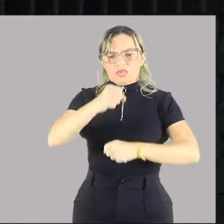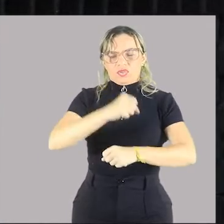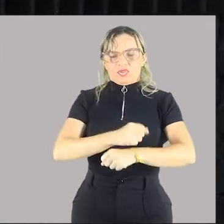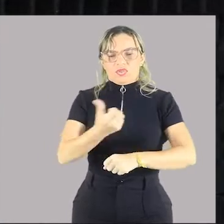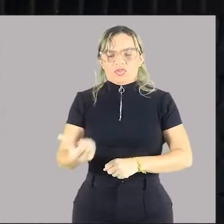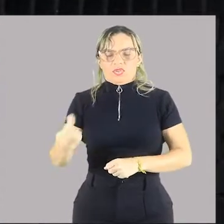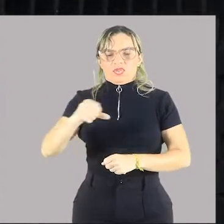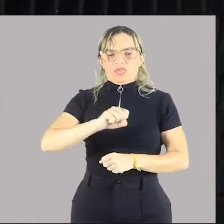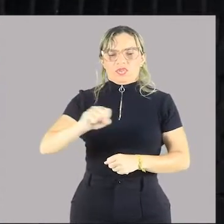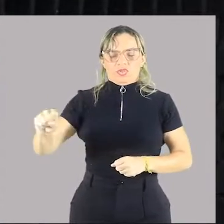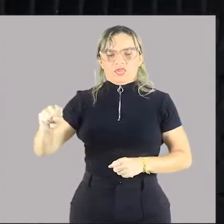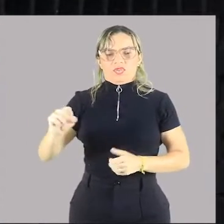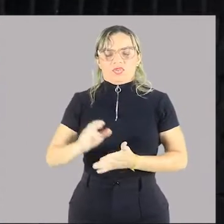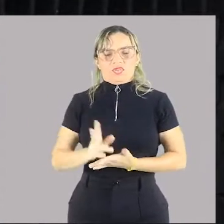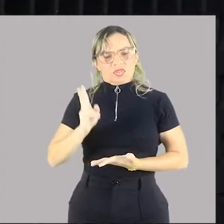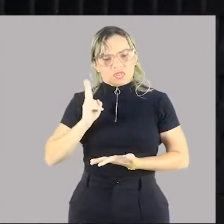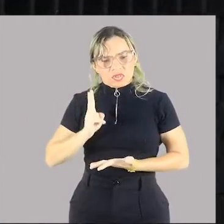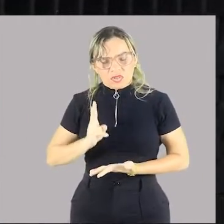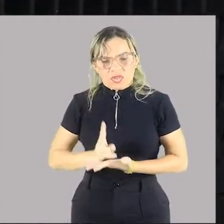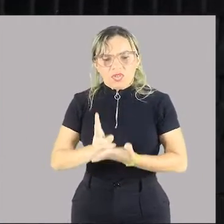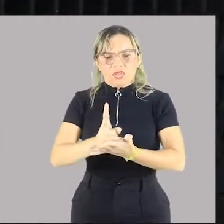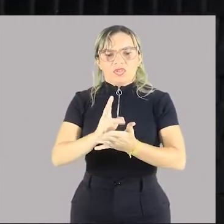propriedade definitiva,